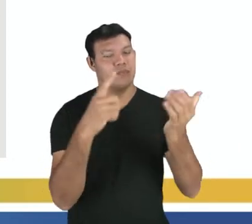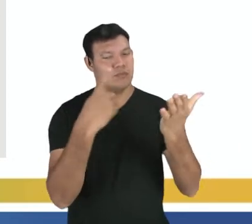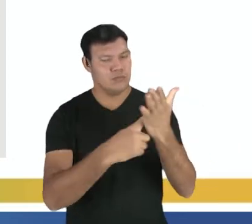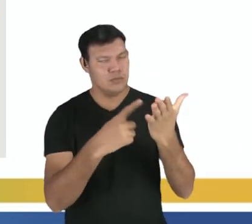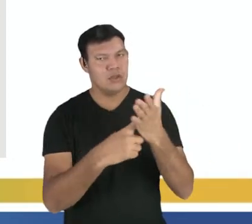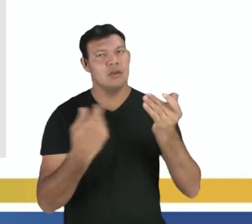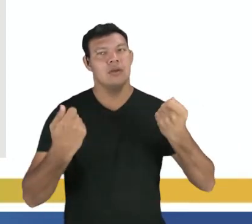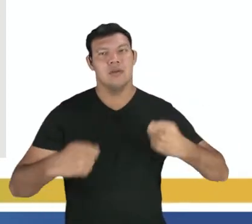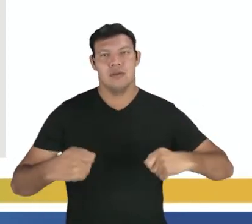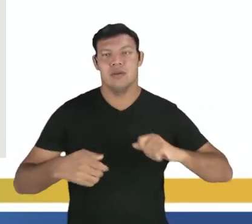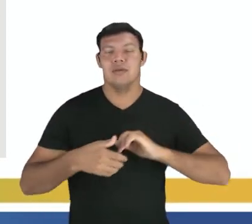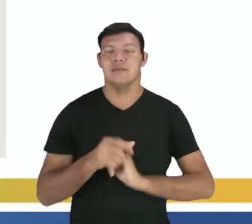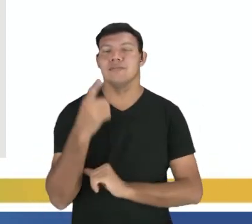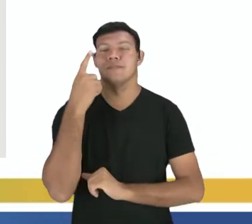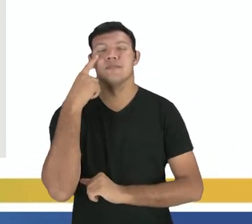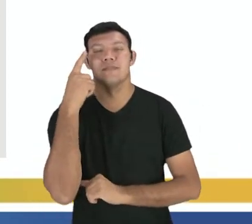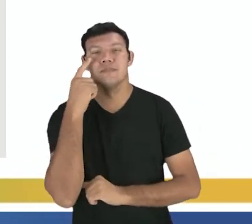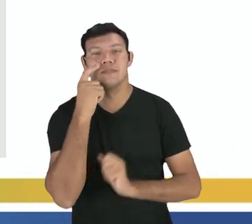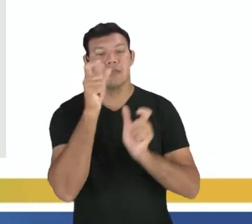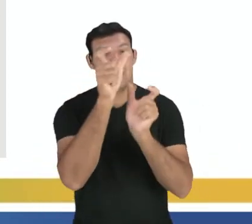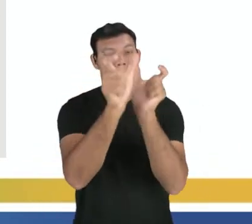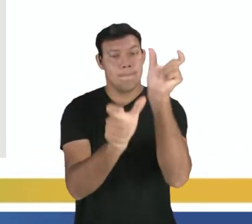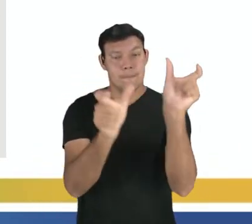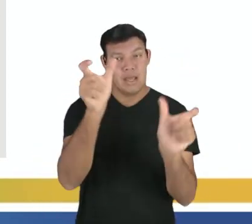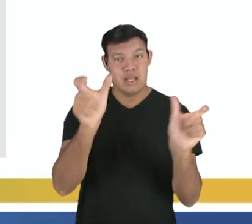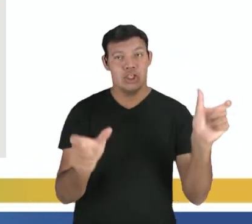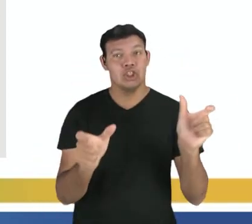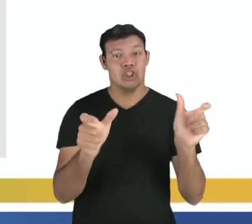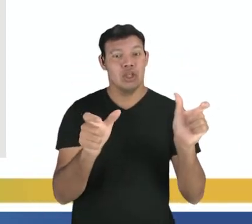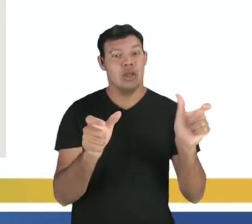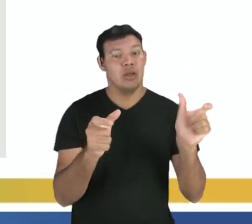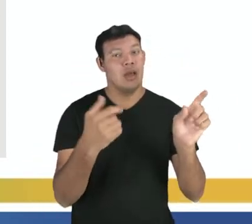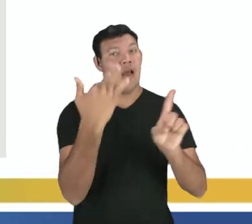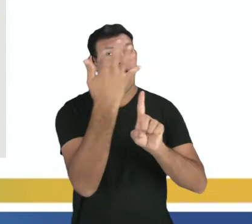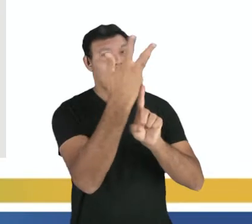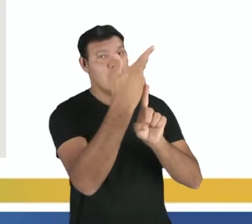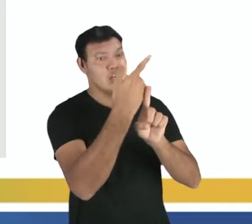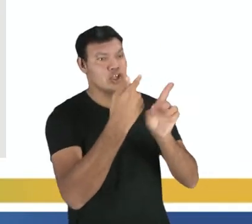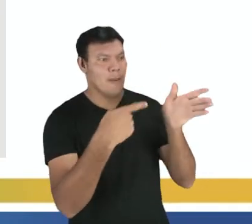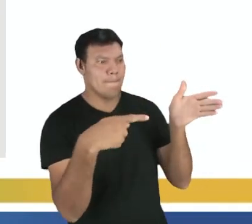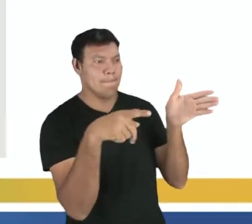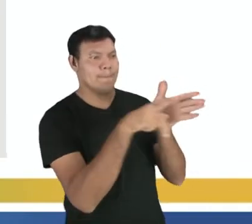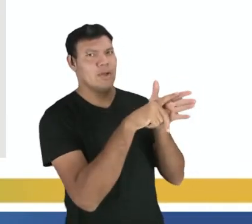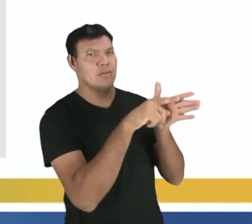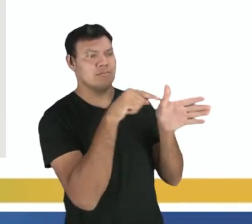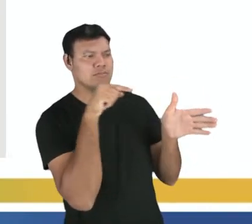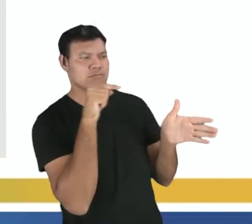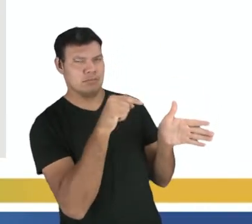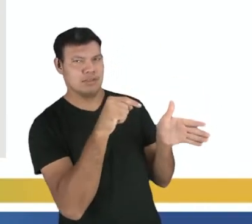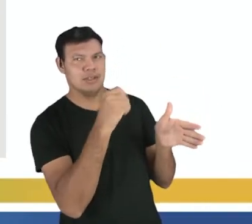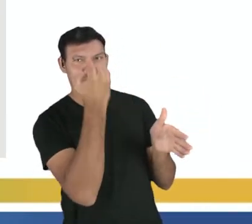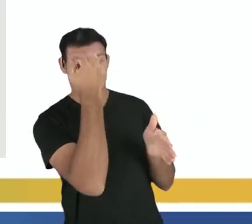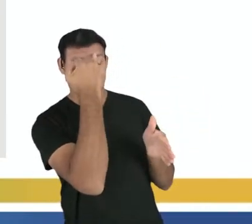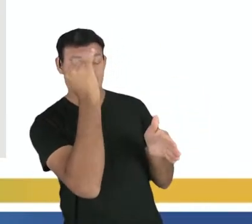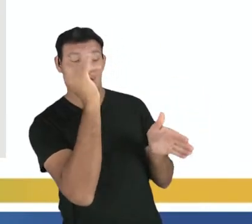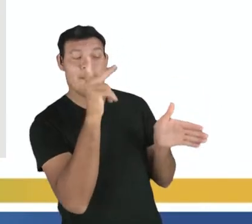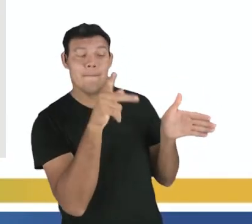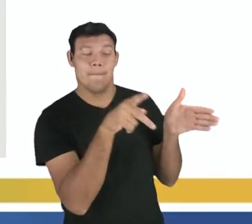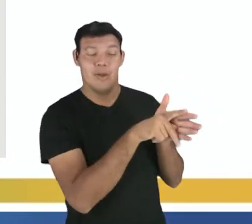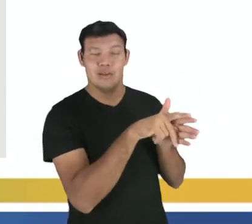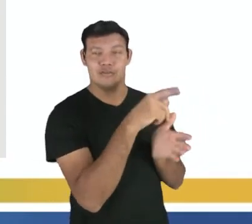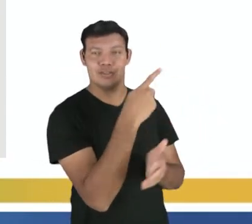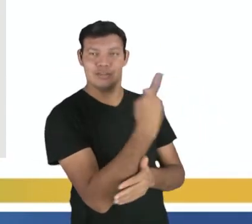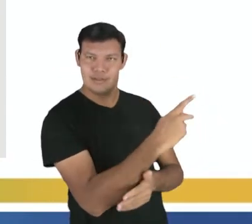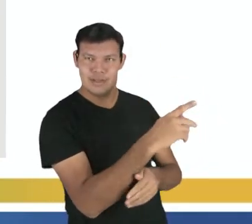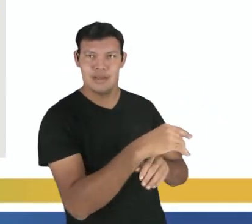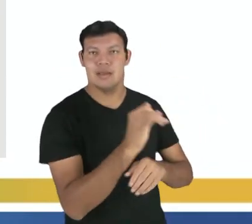concordar. Olhem só, gente, personalidades cuja arte da personalidade, da ideia de posse. Vou dar